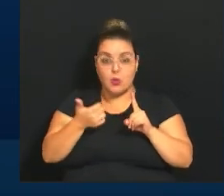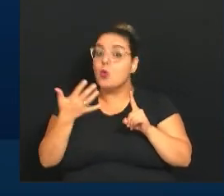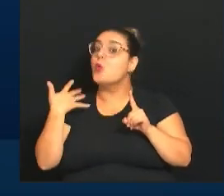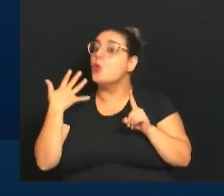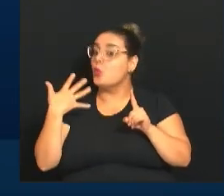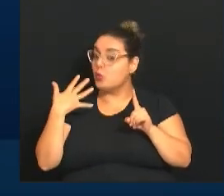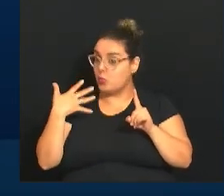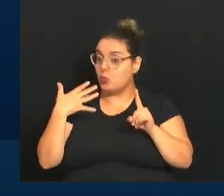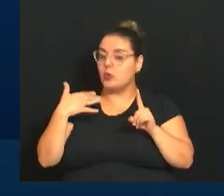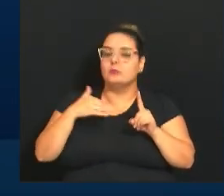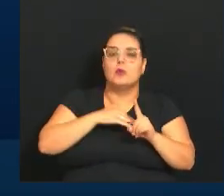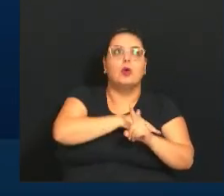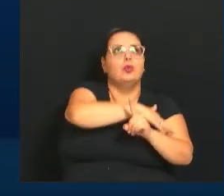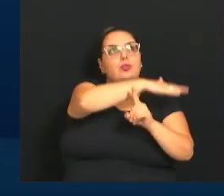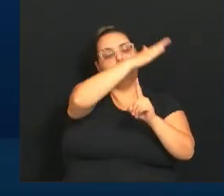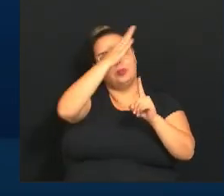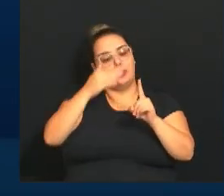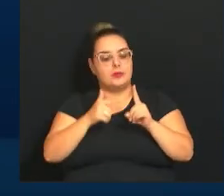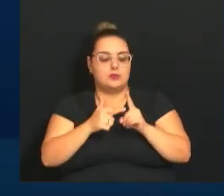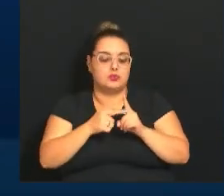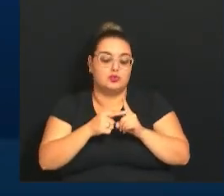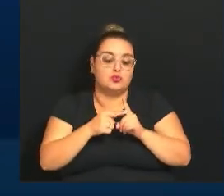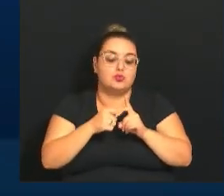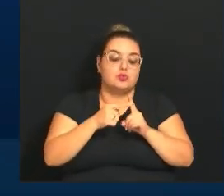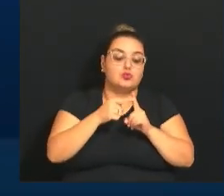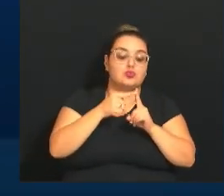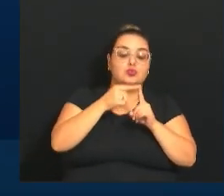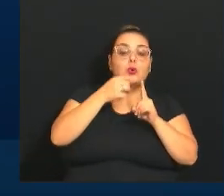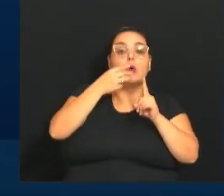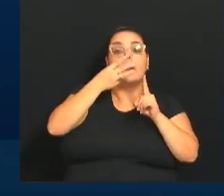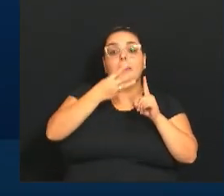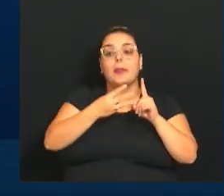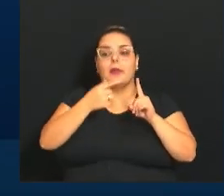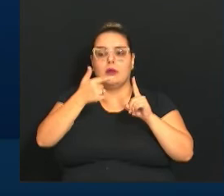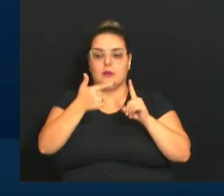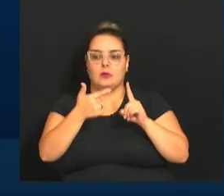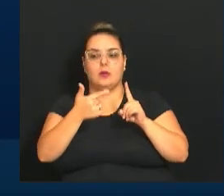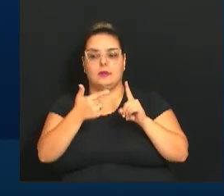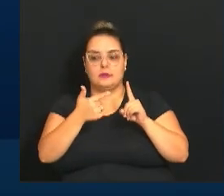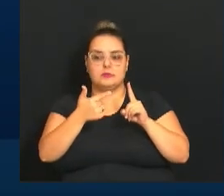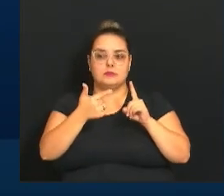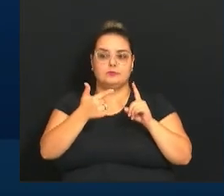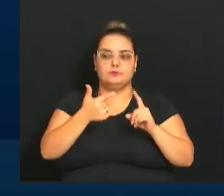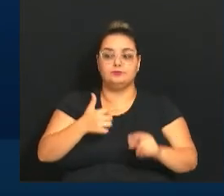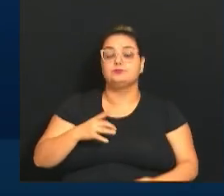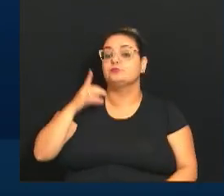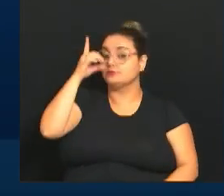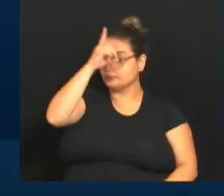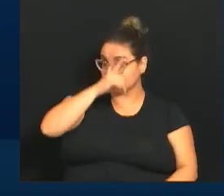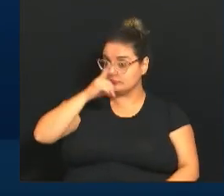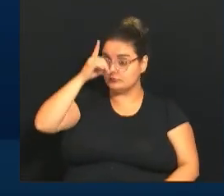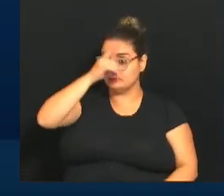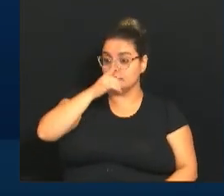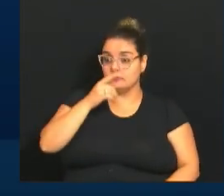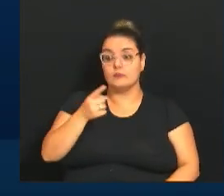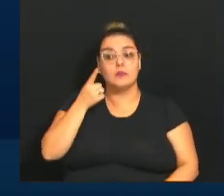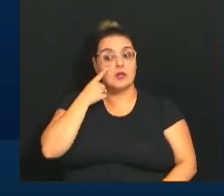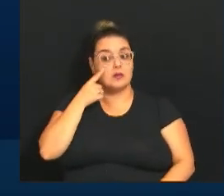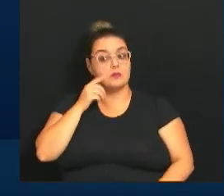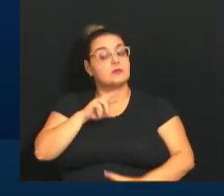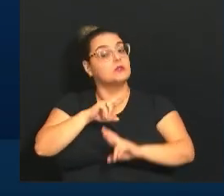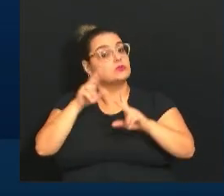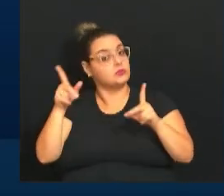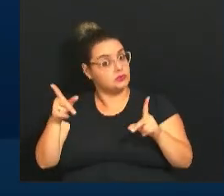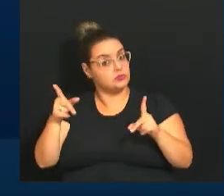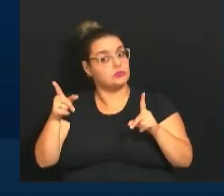ao longo do dia essa temperatura segue subindo com máxima de 32 graus. E no domingo, olha só já a diferença, hein?